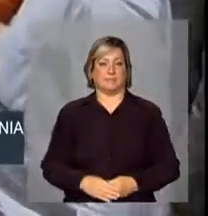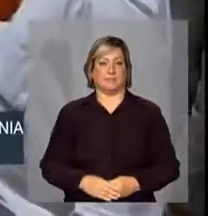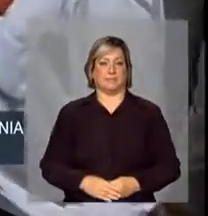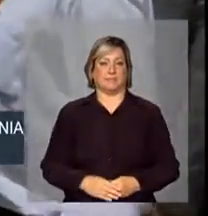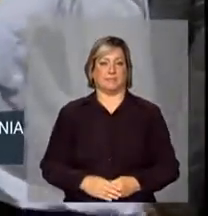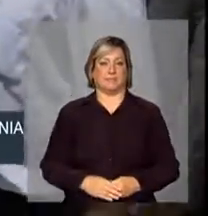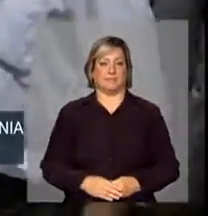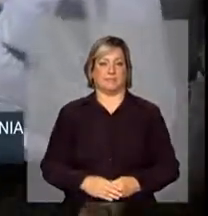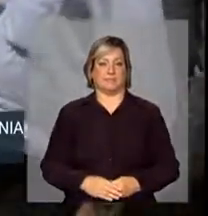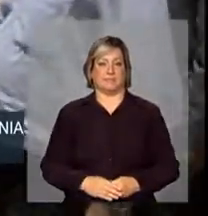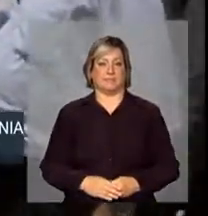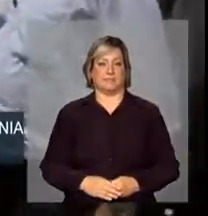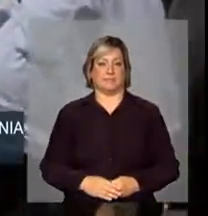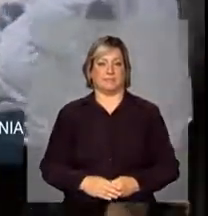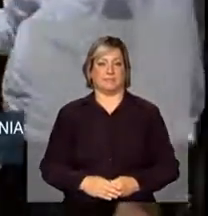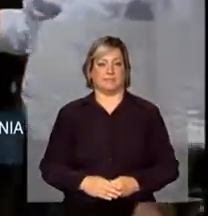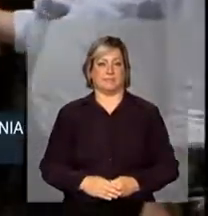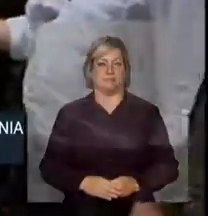escola